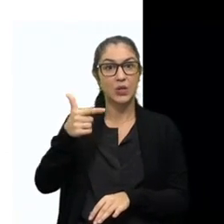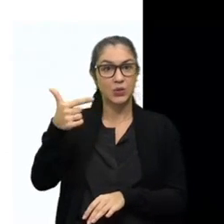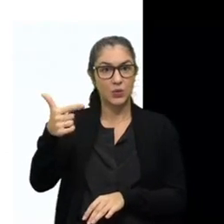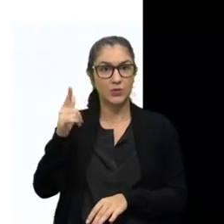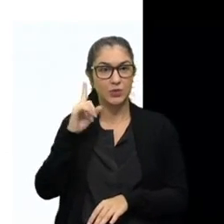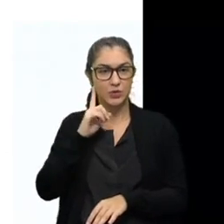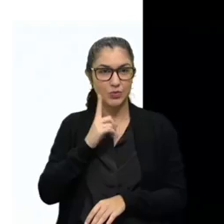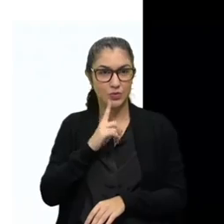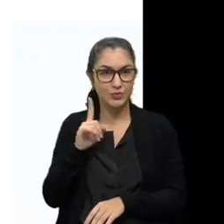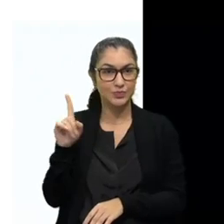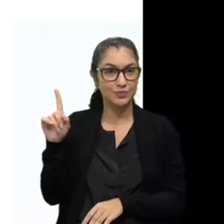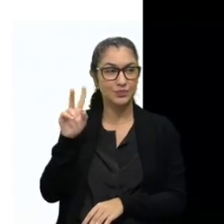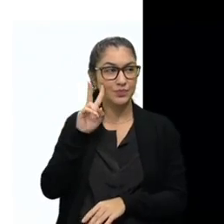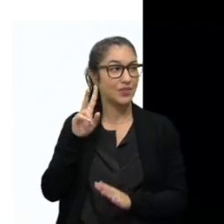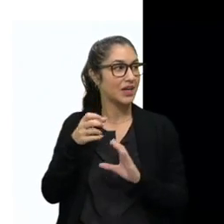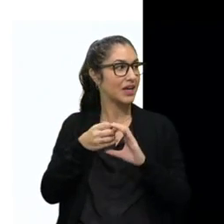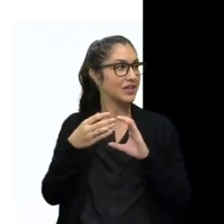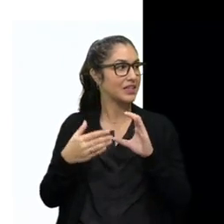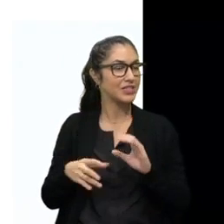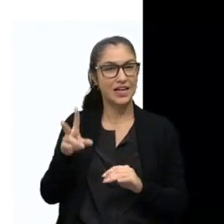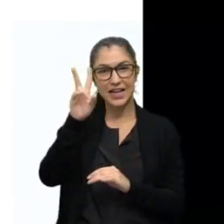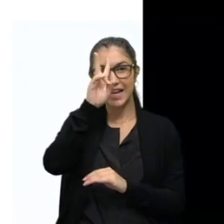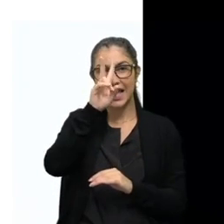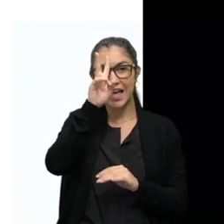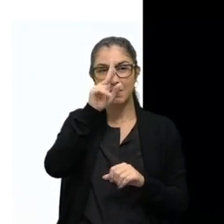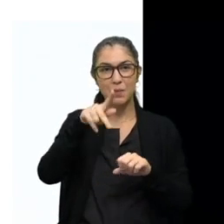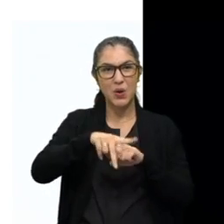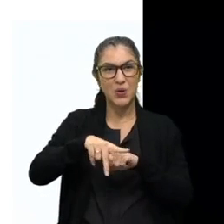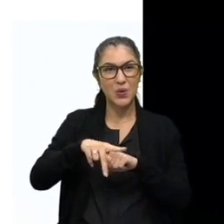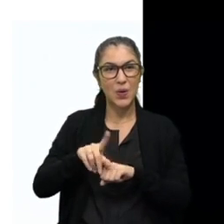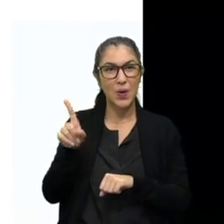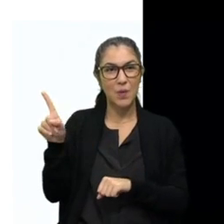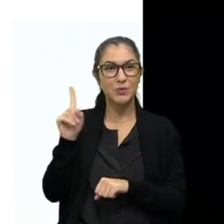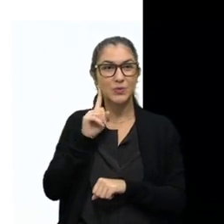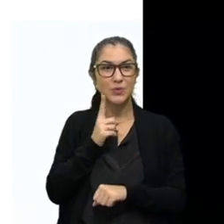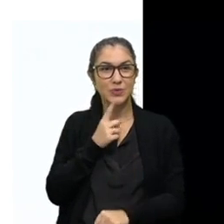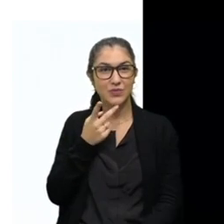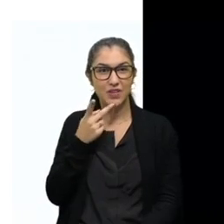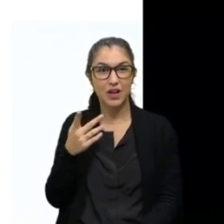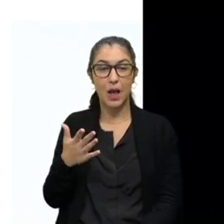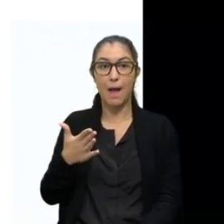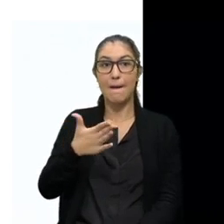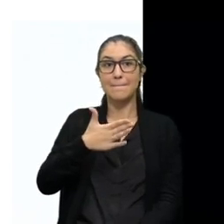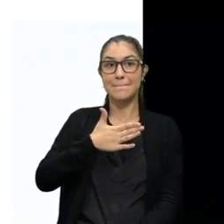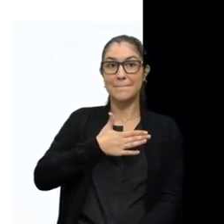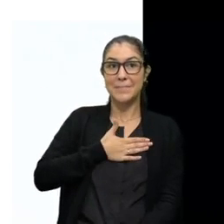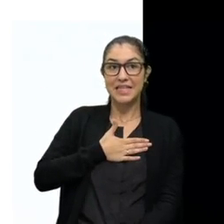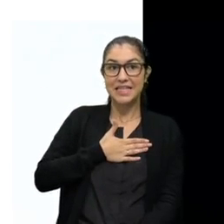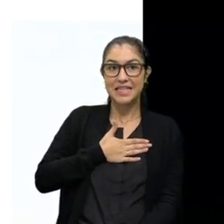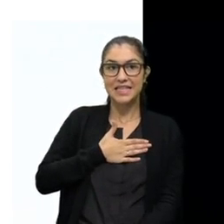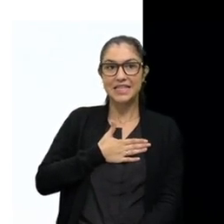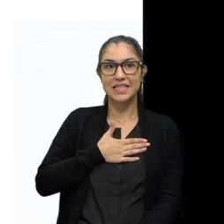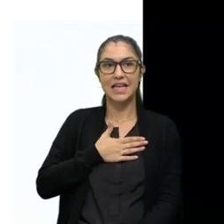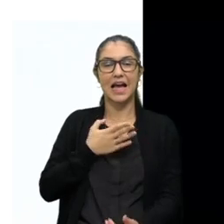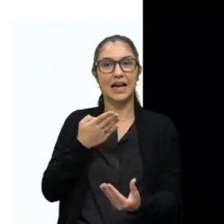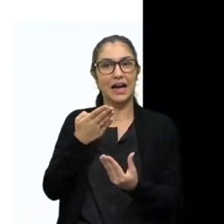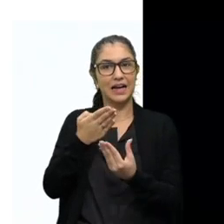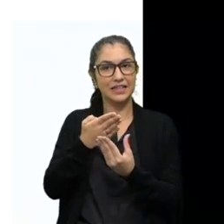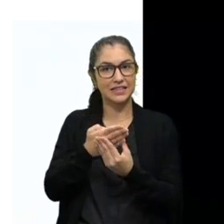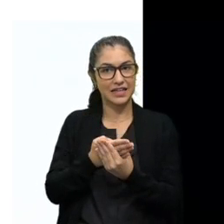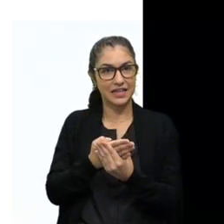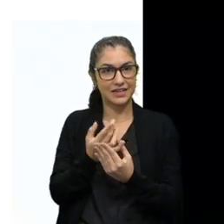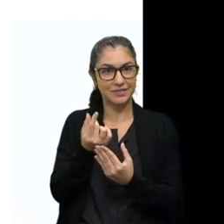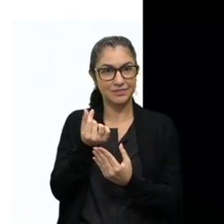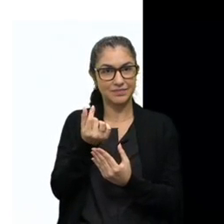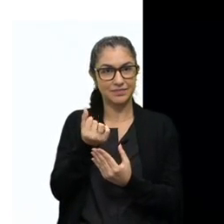surdos. Olha a característica, lembra dos pronomes? Então, o surdo vai aqui, ó, a minha carteira. Ele